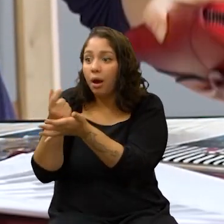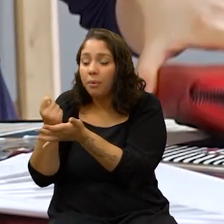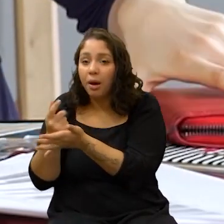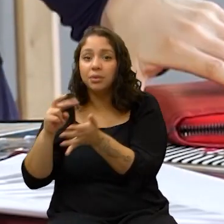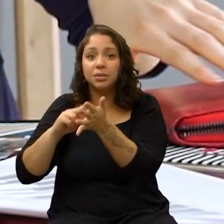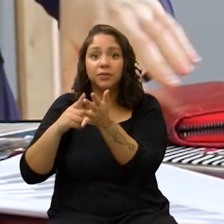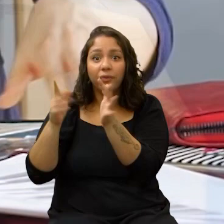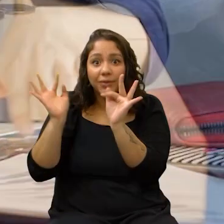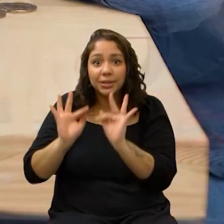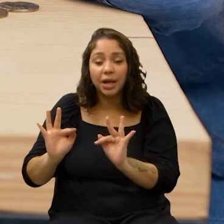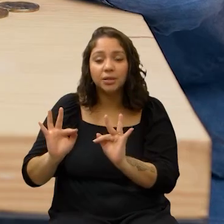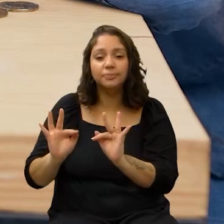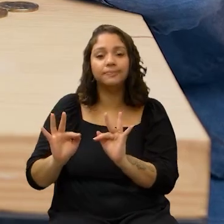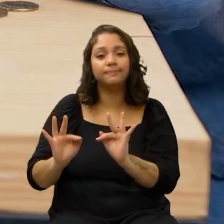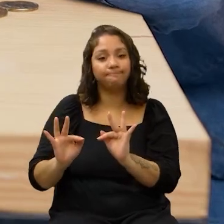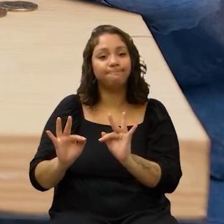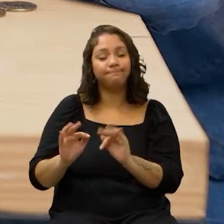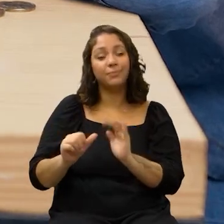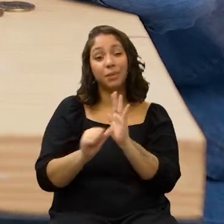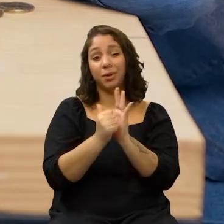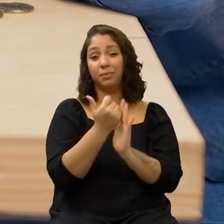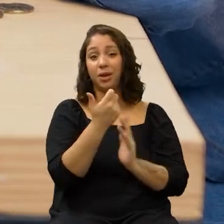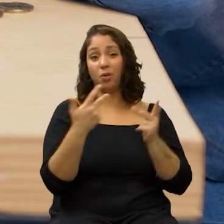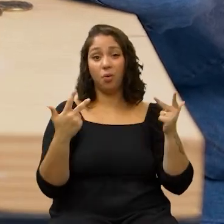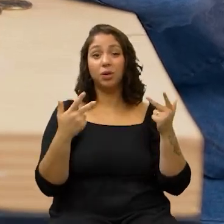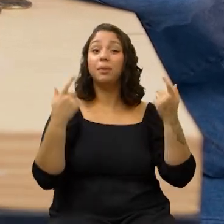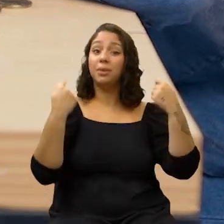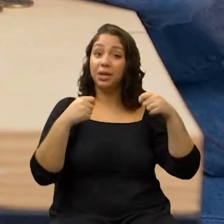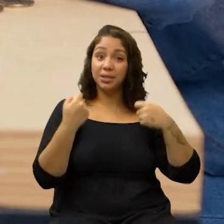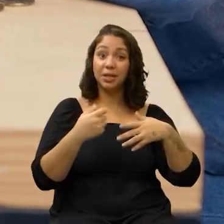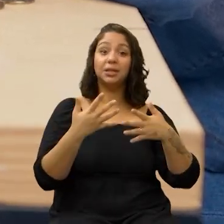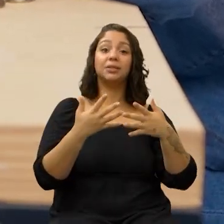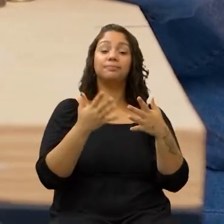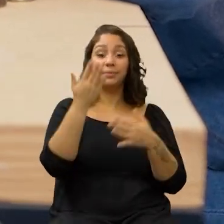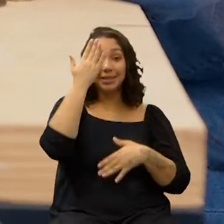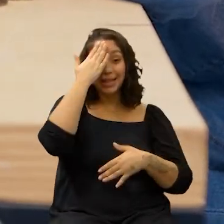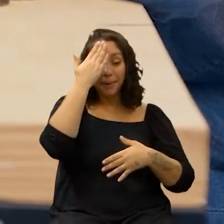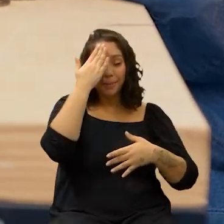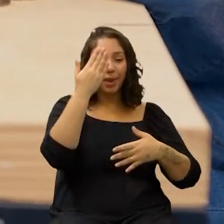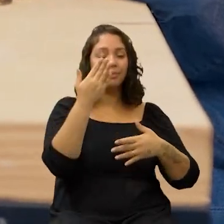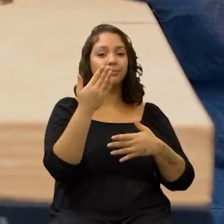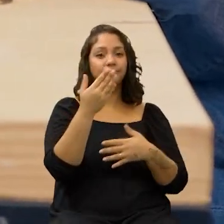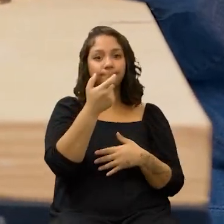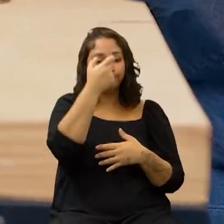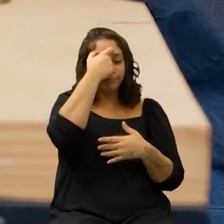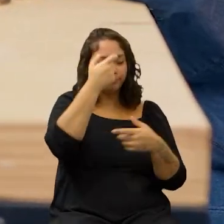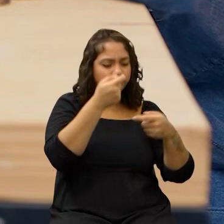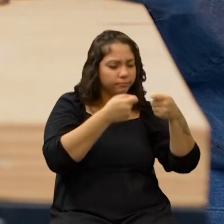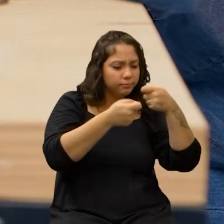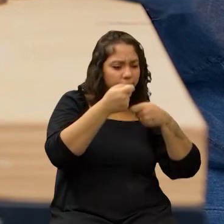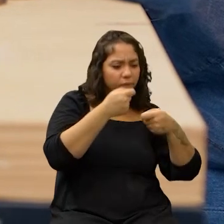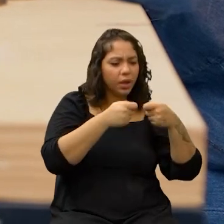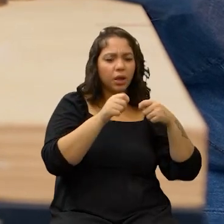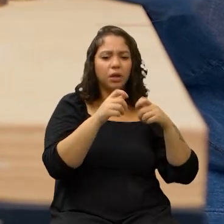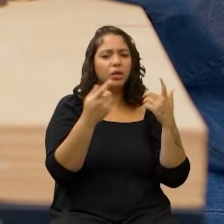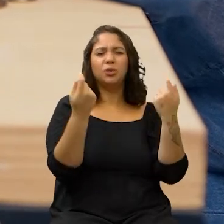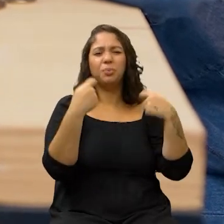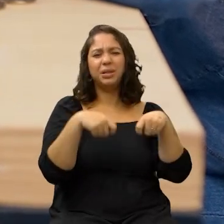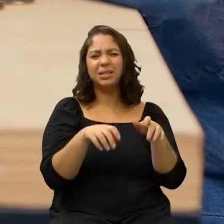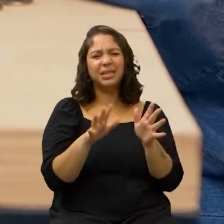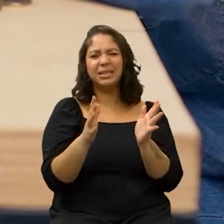orçamento. A pessoa tem de saber quanto que ela gasta por mês. pega, se não